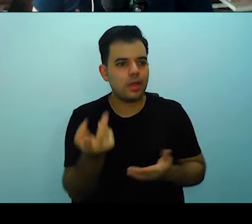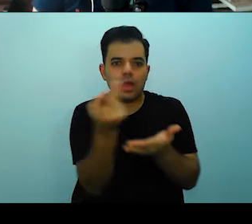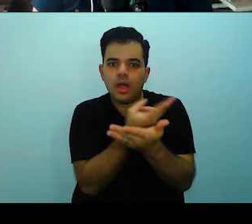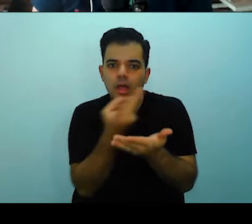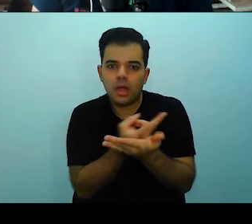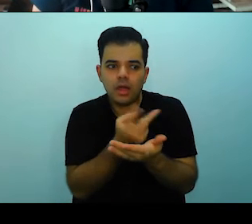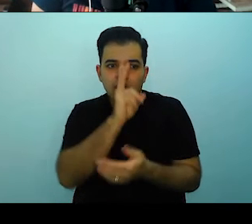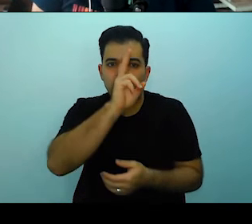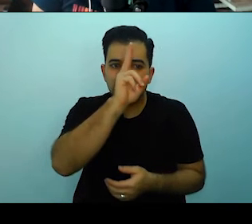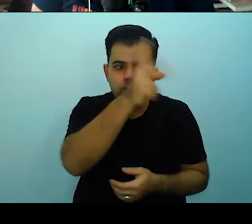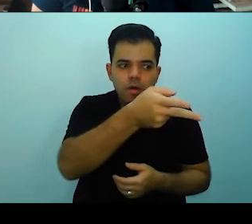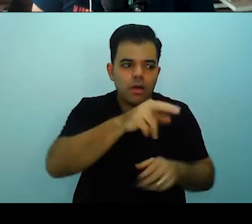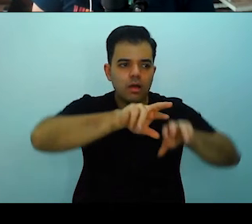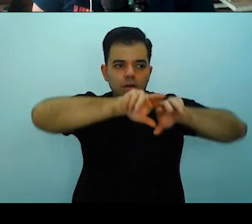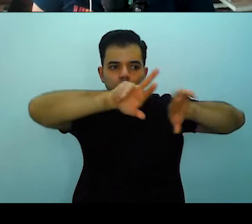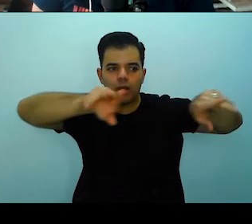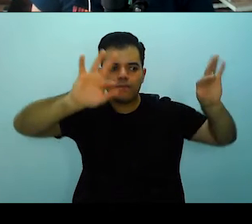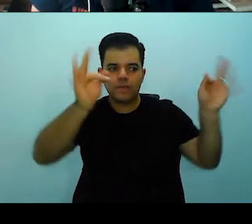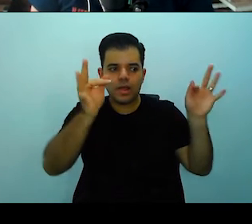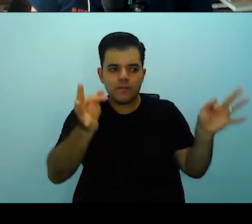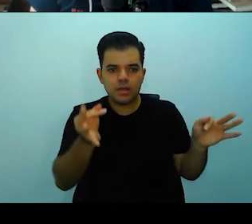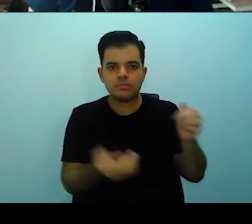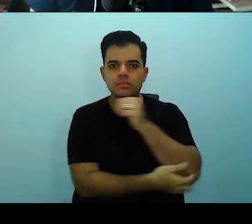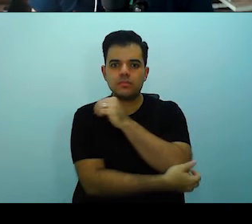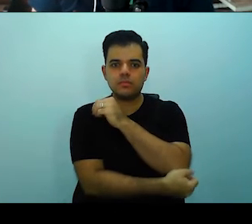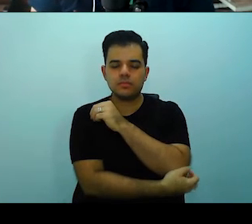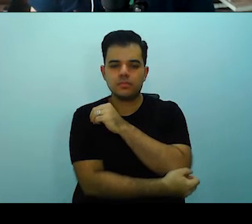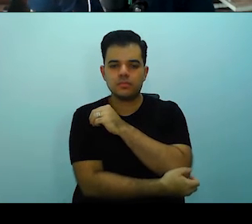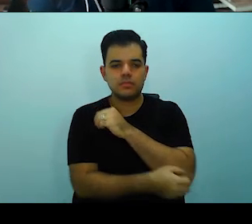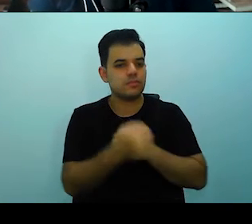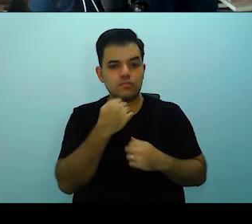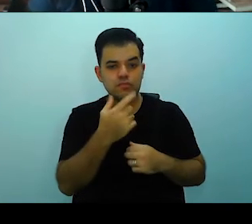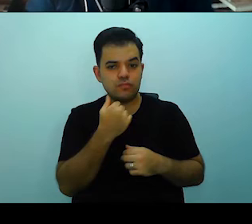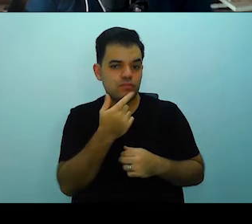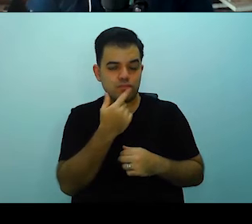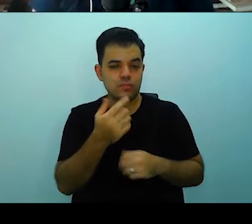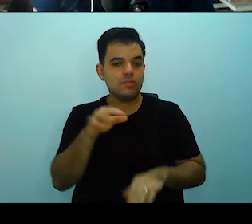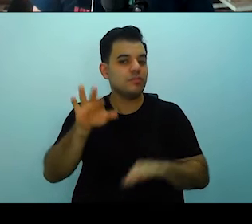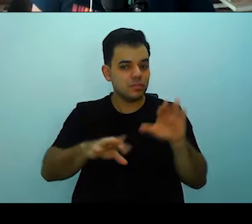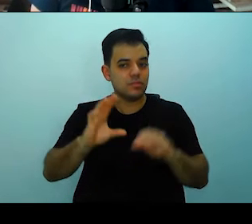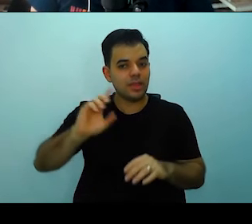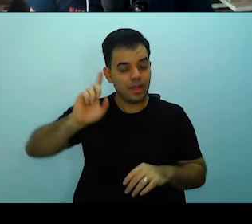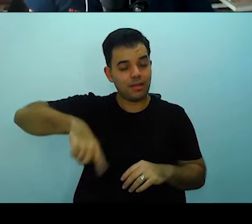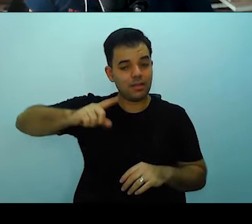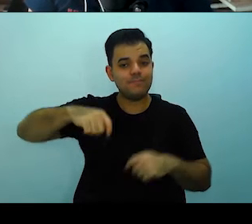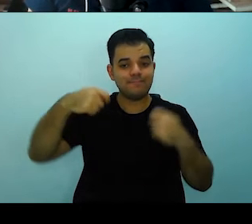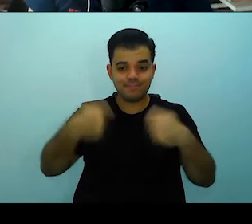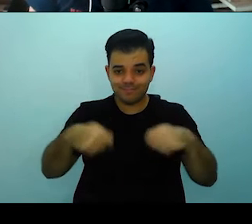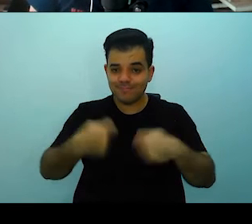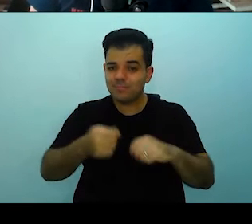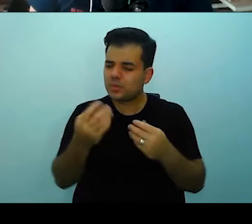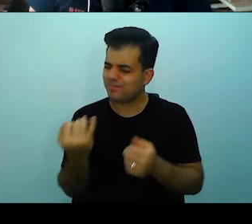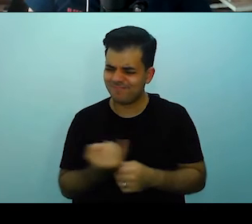Erros de ortografia, porque a gente está simulando ali uma aplicação do mundo real em algum momento. Então, o Braille ele é